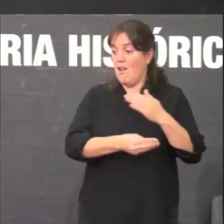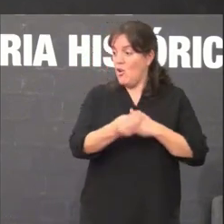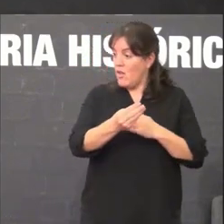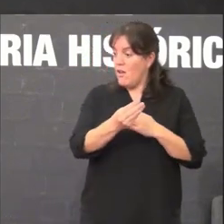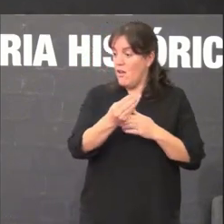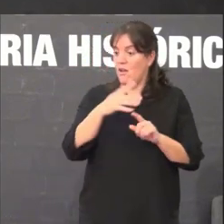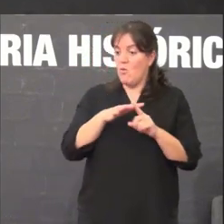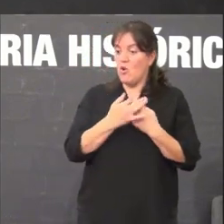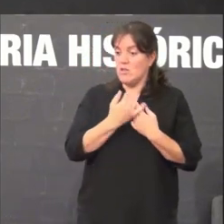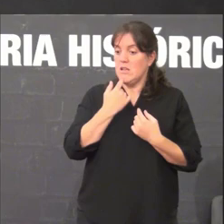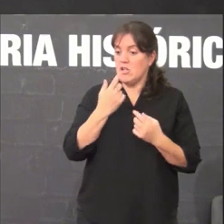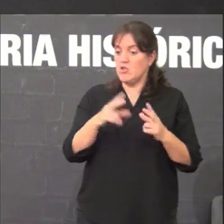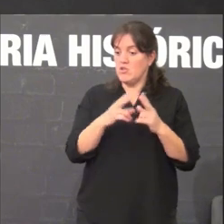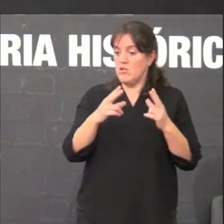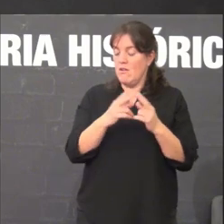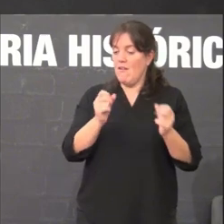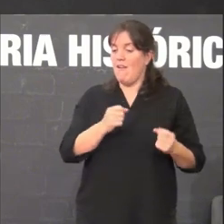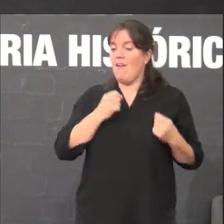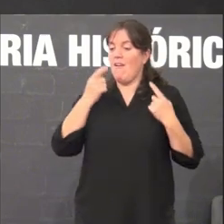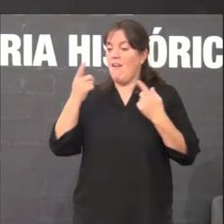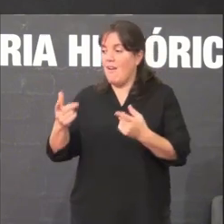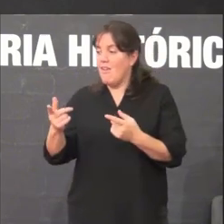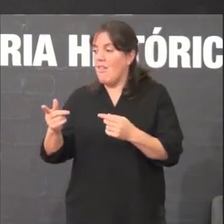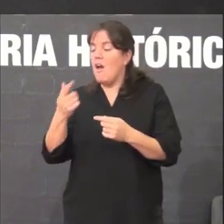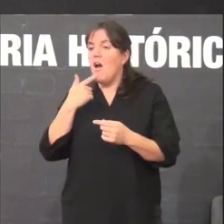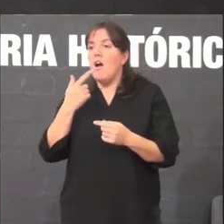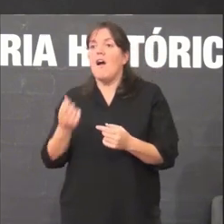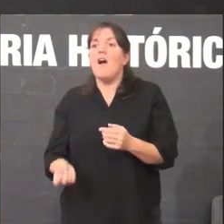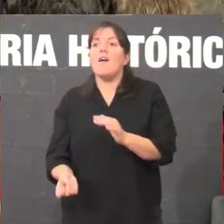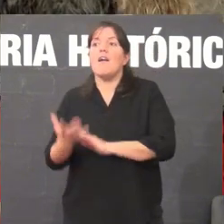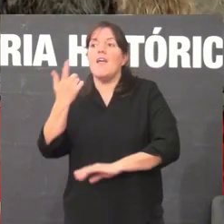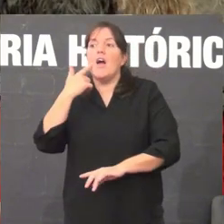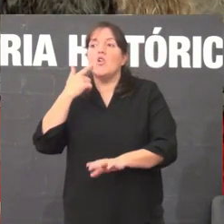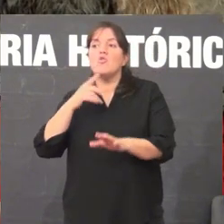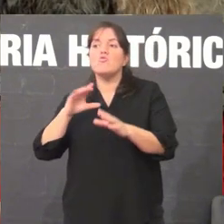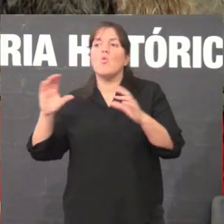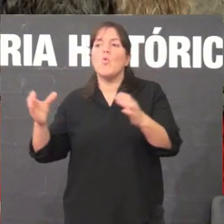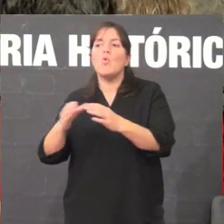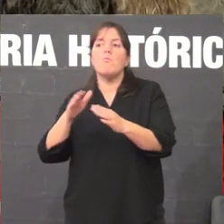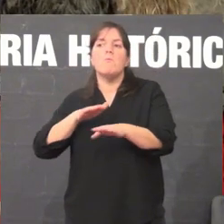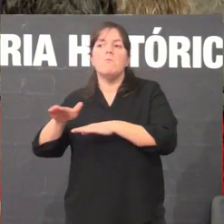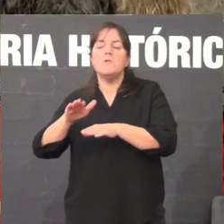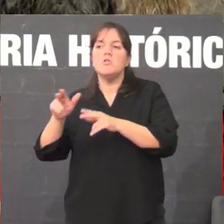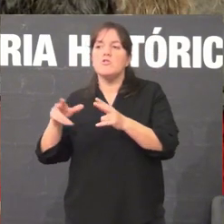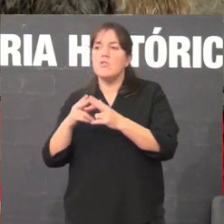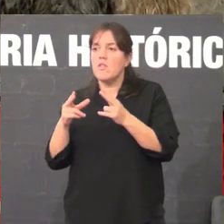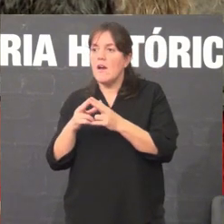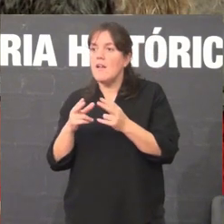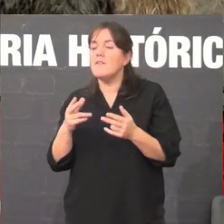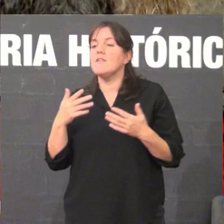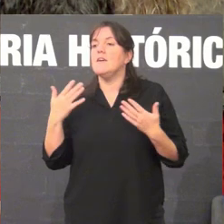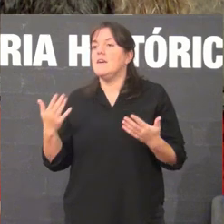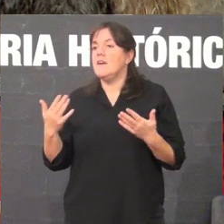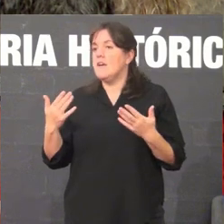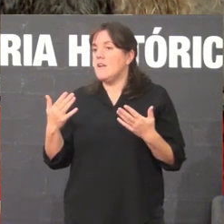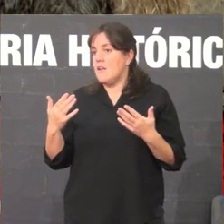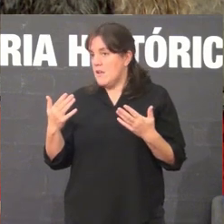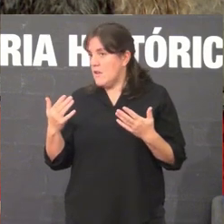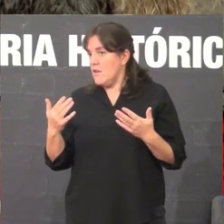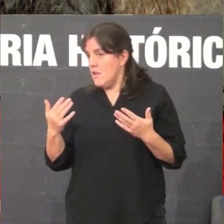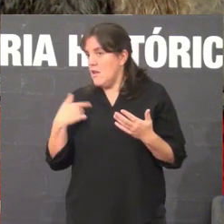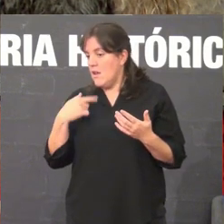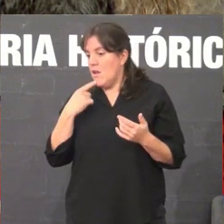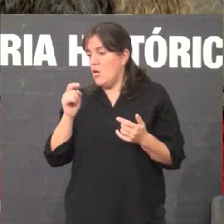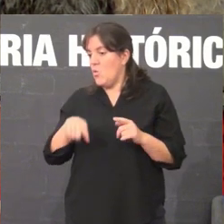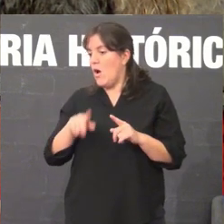social que alimentou grande parte dos movimentos sociais. Movimentos sociais esses que não se conseguiram